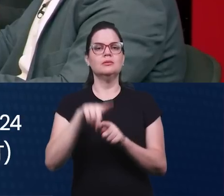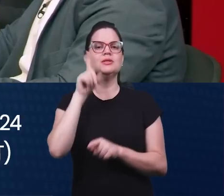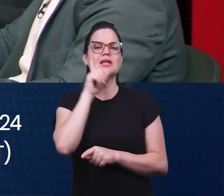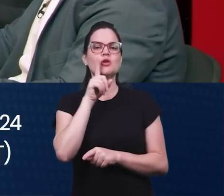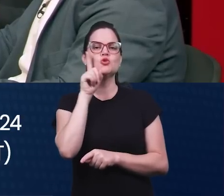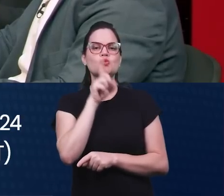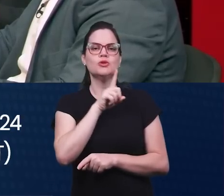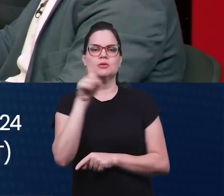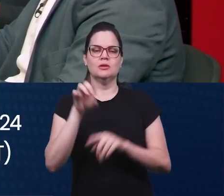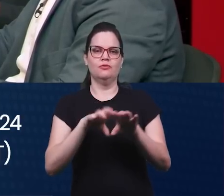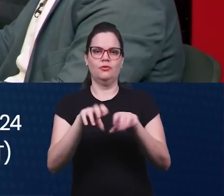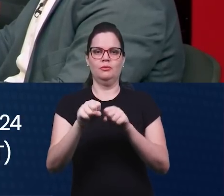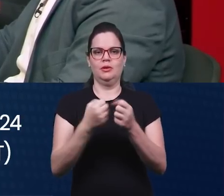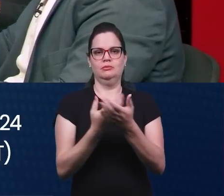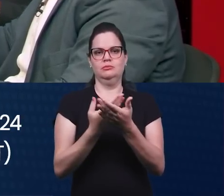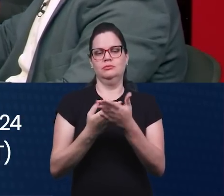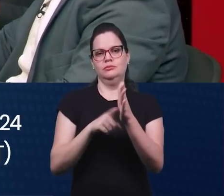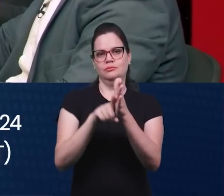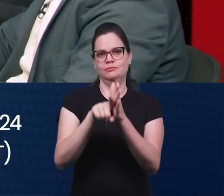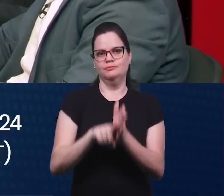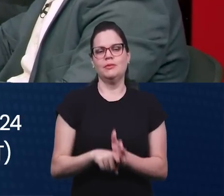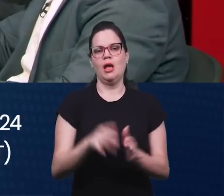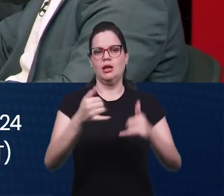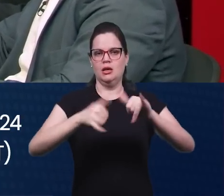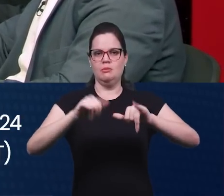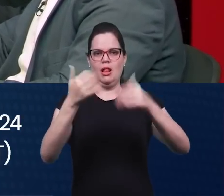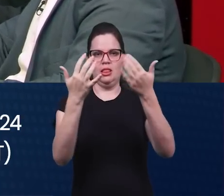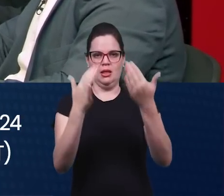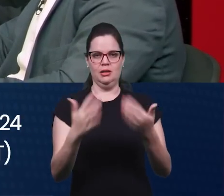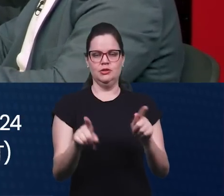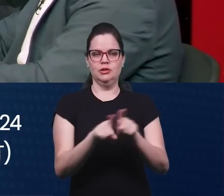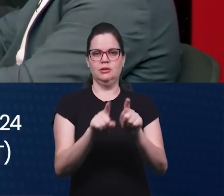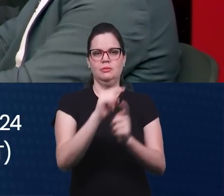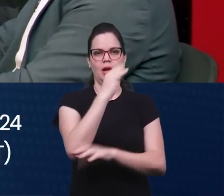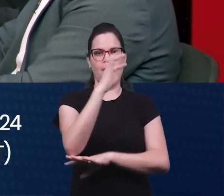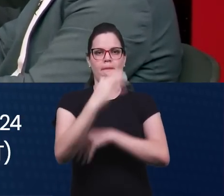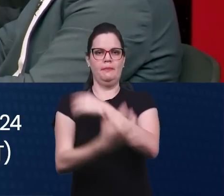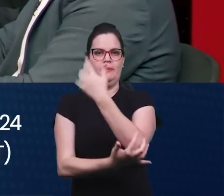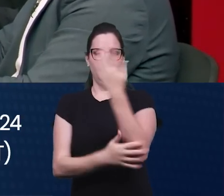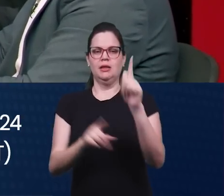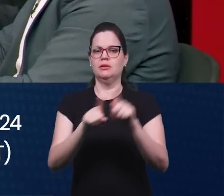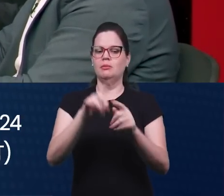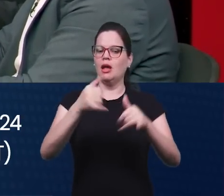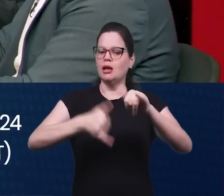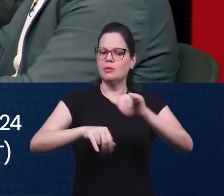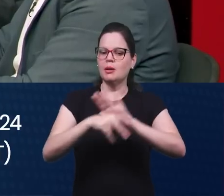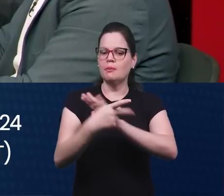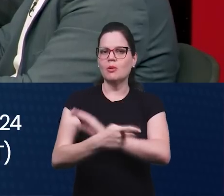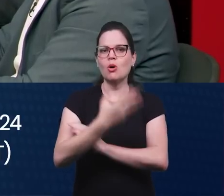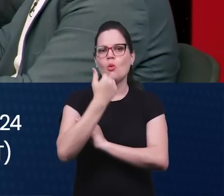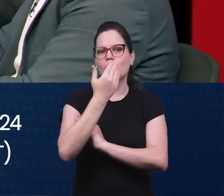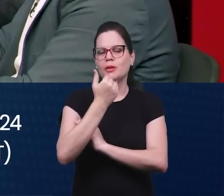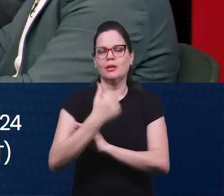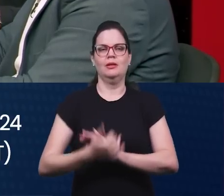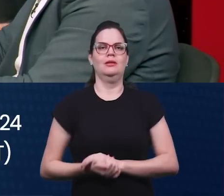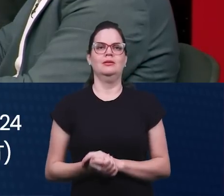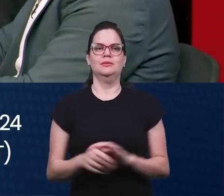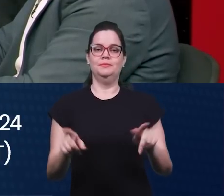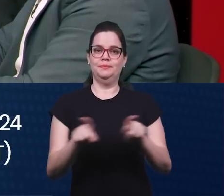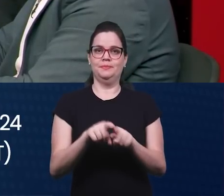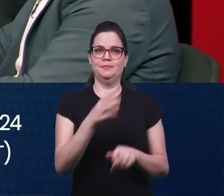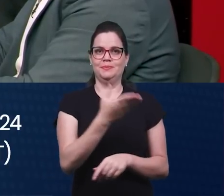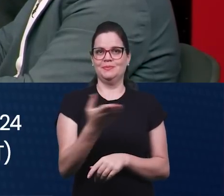Estados Unidos. É pesquisador em Química Analítica Ambiental e Química de Alimentos. E está aqui conosco também,